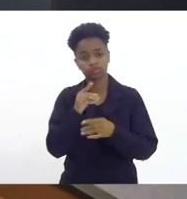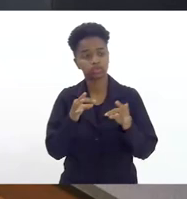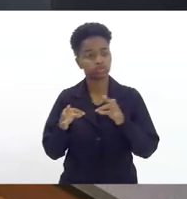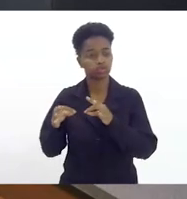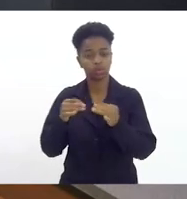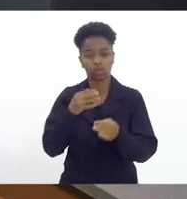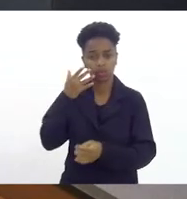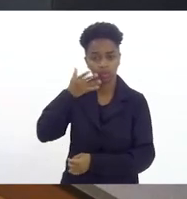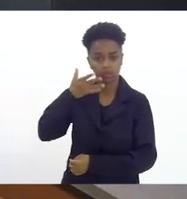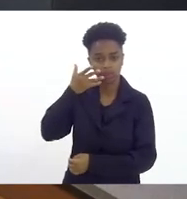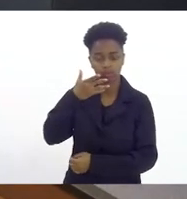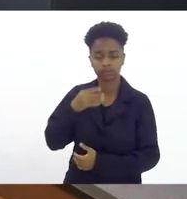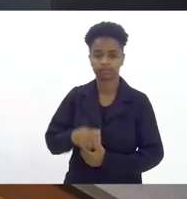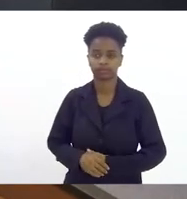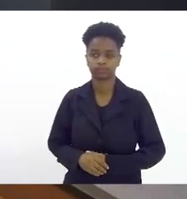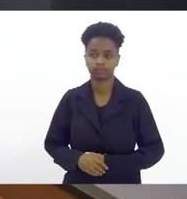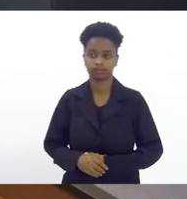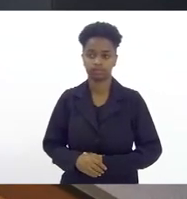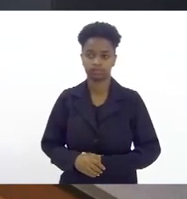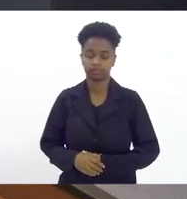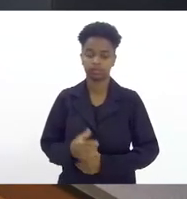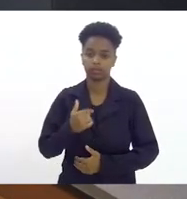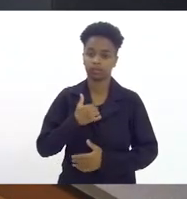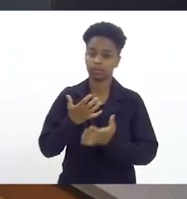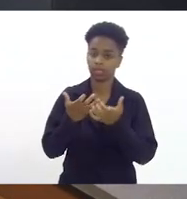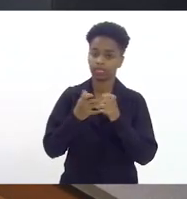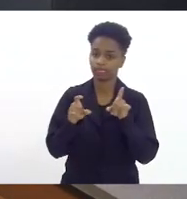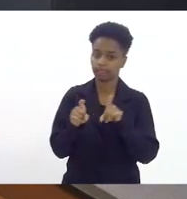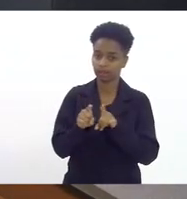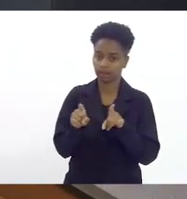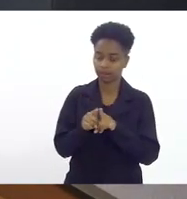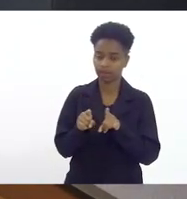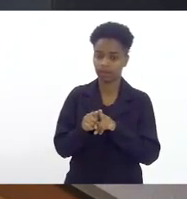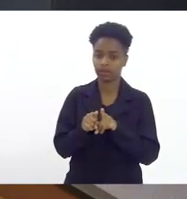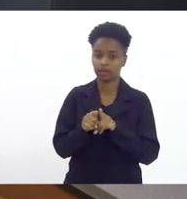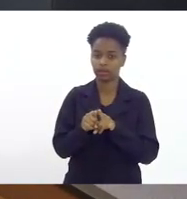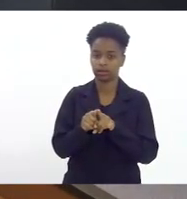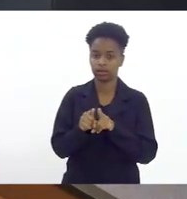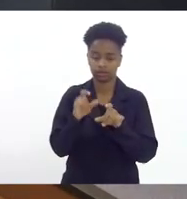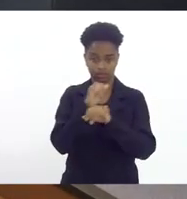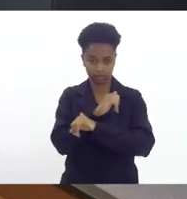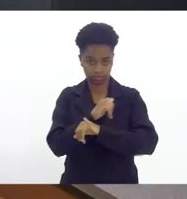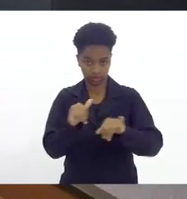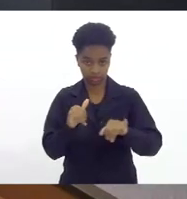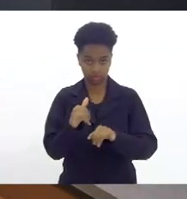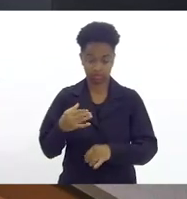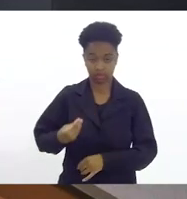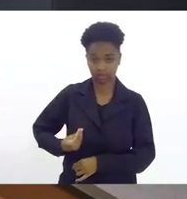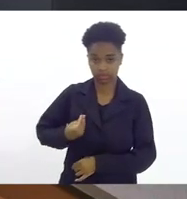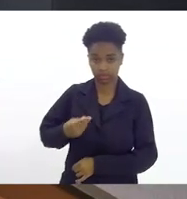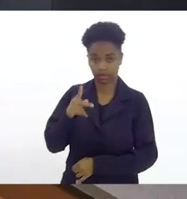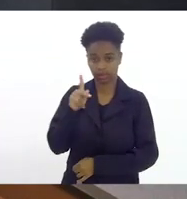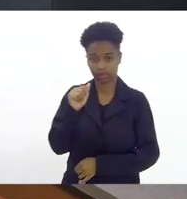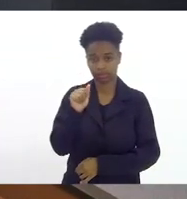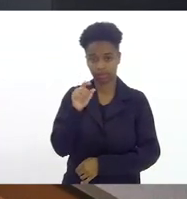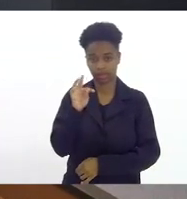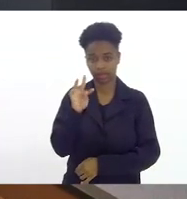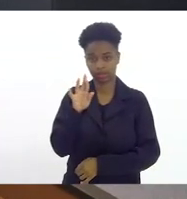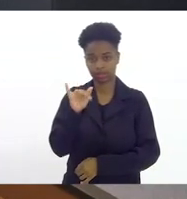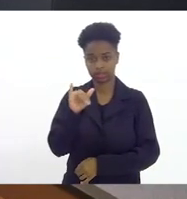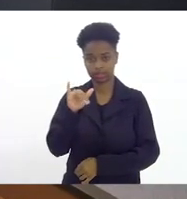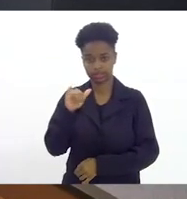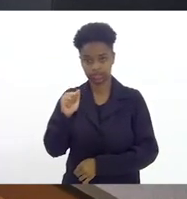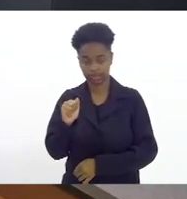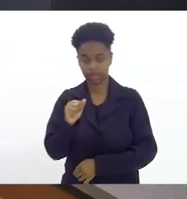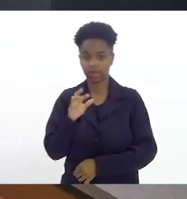se a fala de todas e todos que estão aqui gostaria também de anunciar a presença da Patrícia representando o Mandato